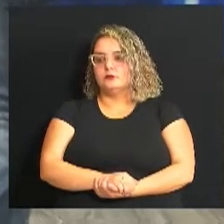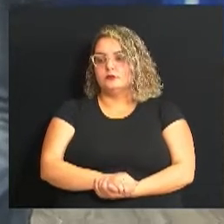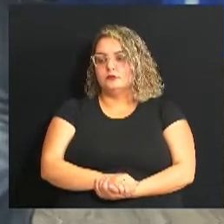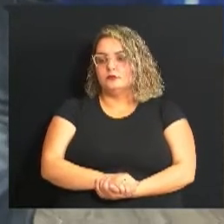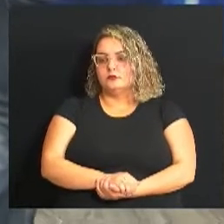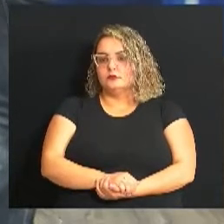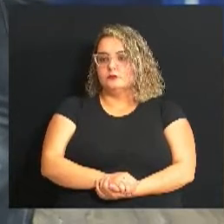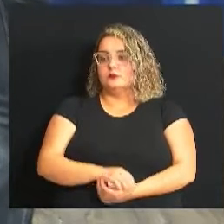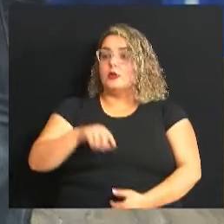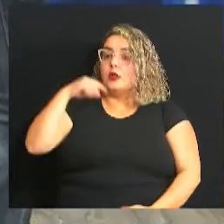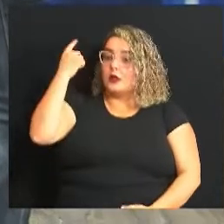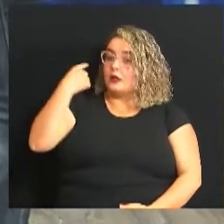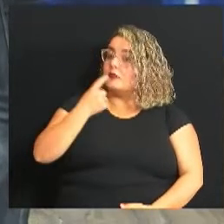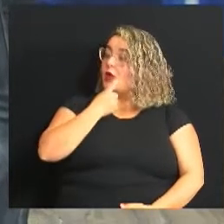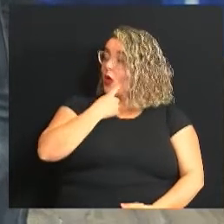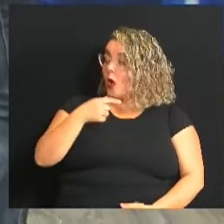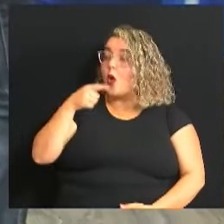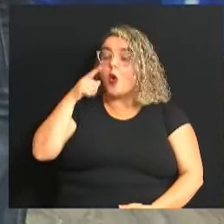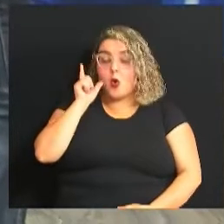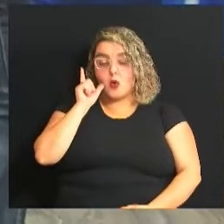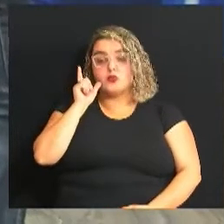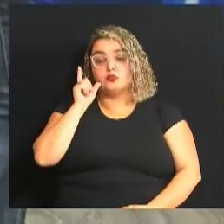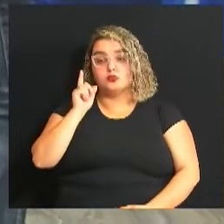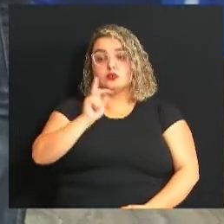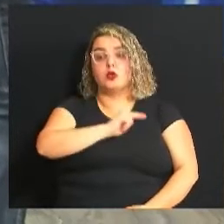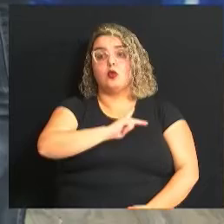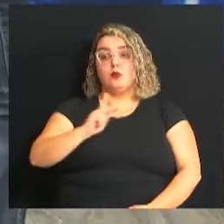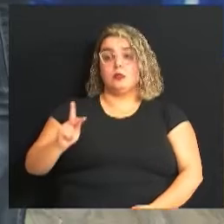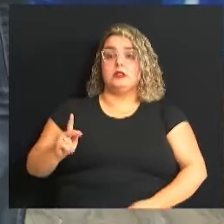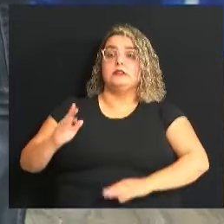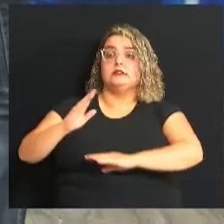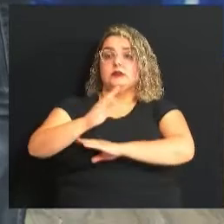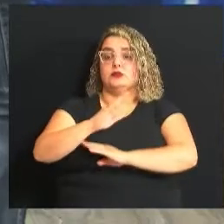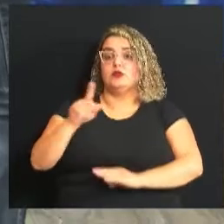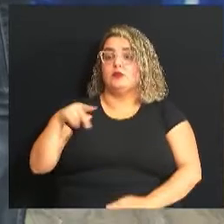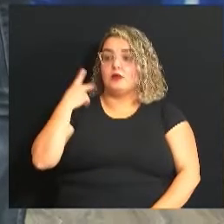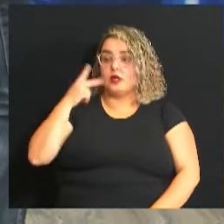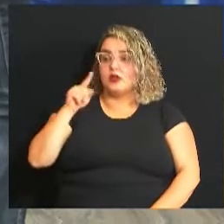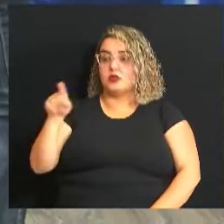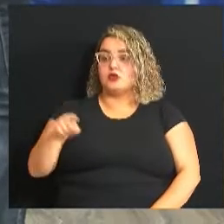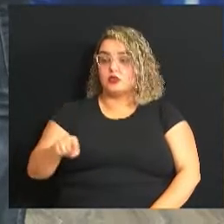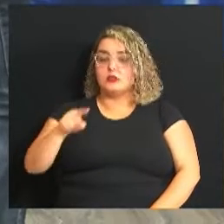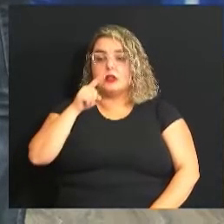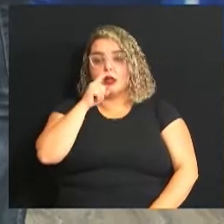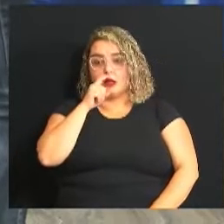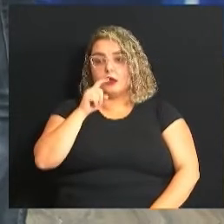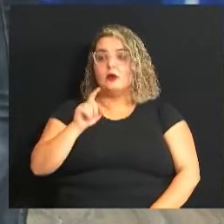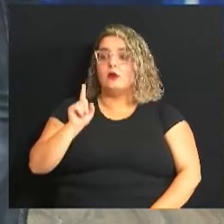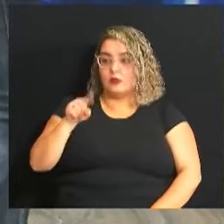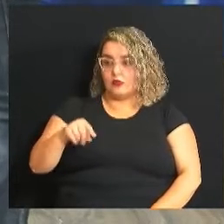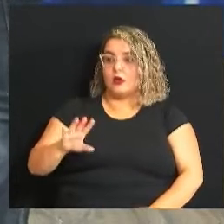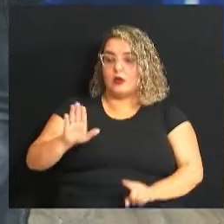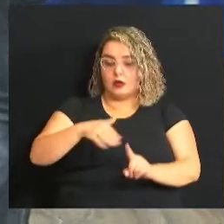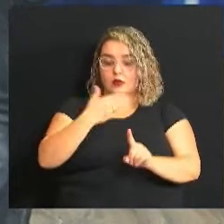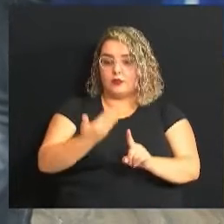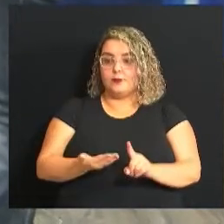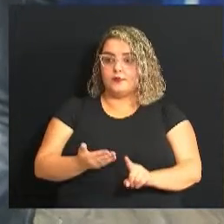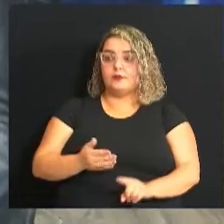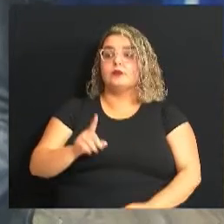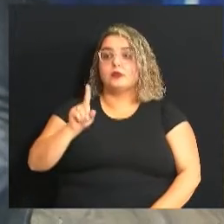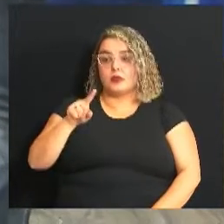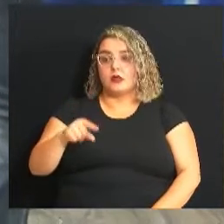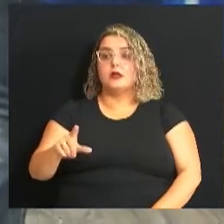E Mirna Abreu, ontem o presidente da Câmara de Campinas, o vereador Zé Carlos, foi homenageado. Porque ontem a gente teve